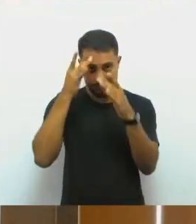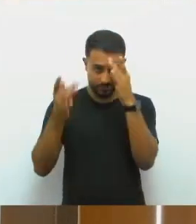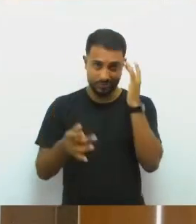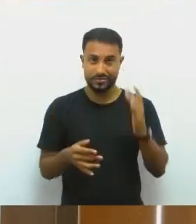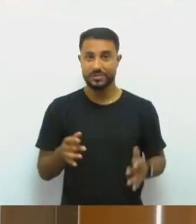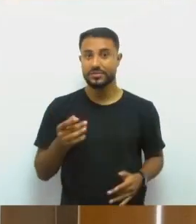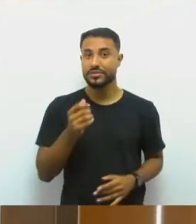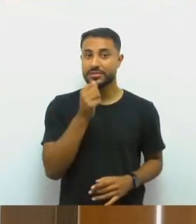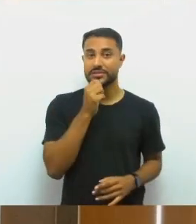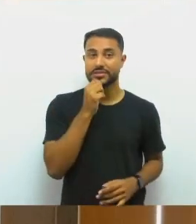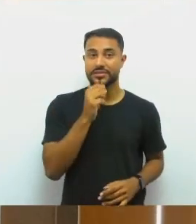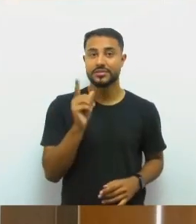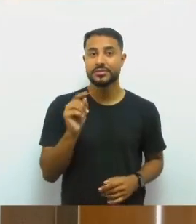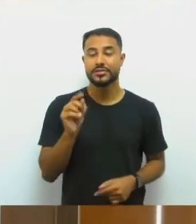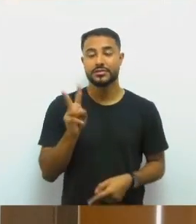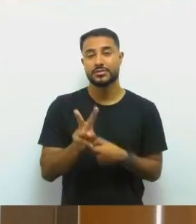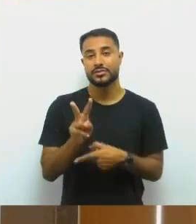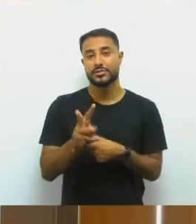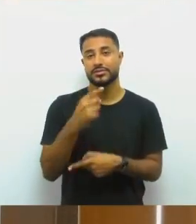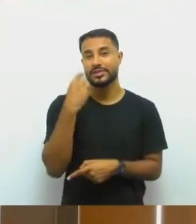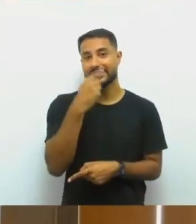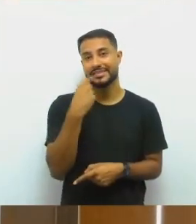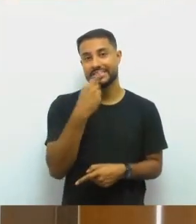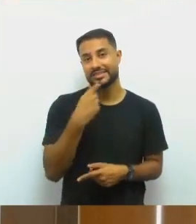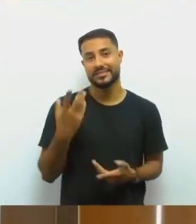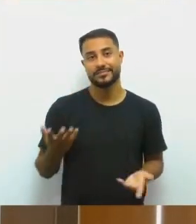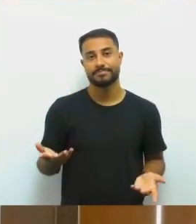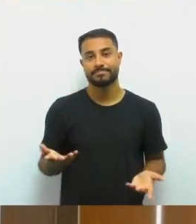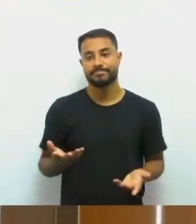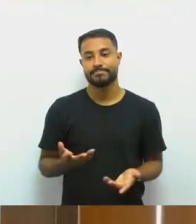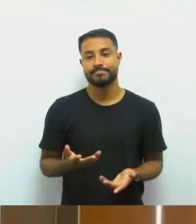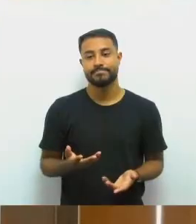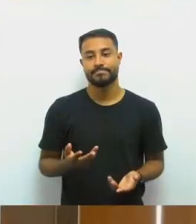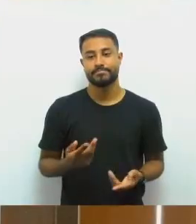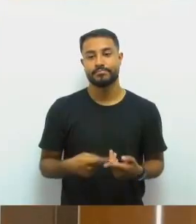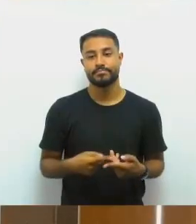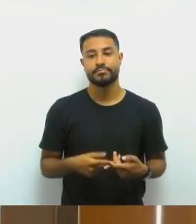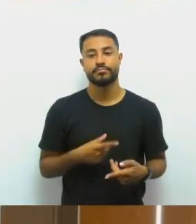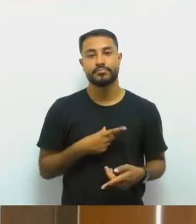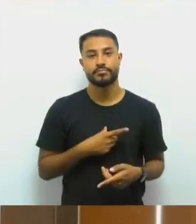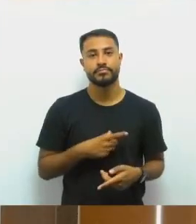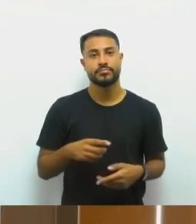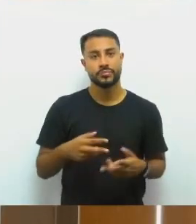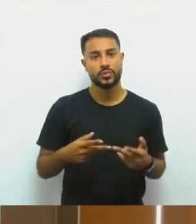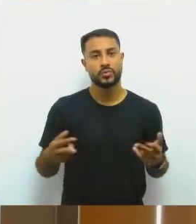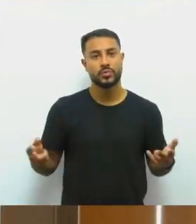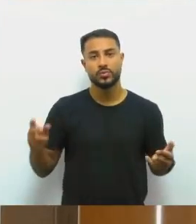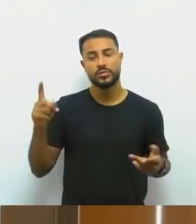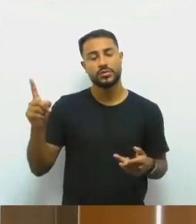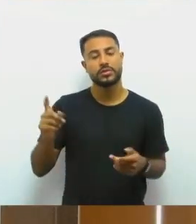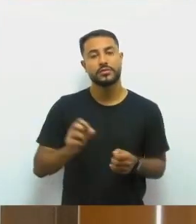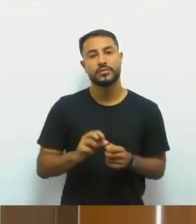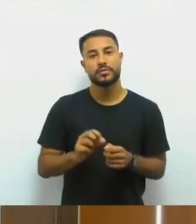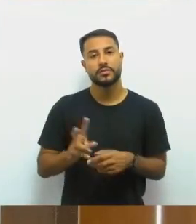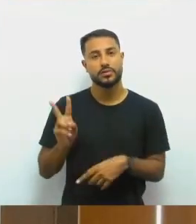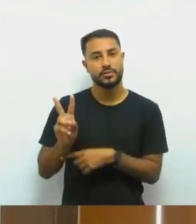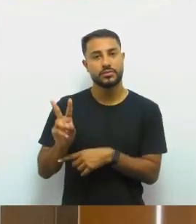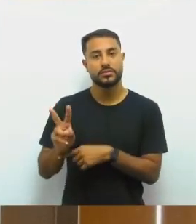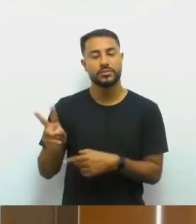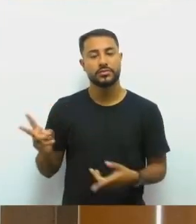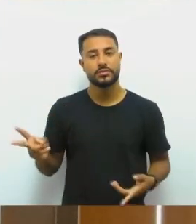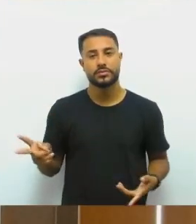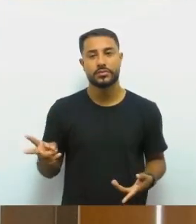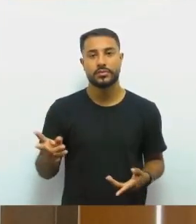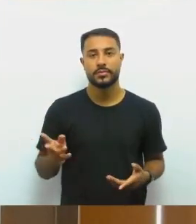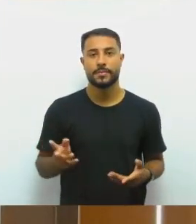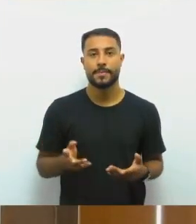atendimento odontológico, porque tem lá a cadeira e os equipamentos necessários para fazer o atendimento. Mesmo